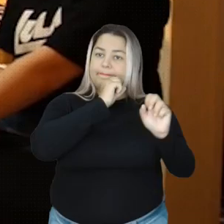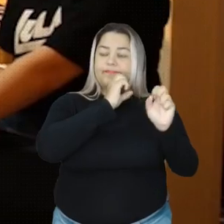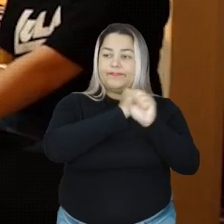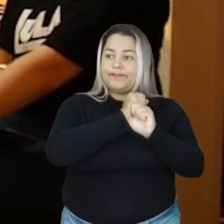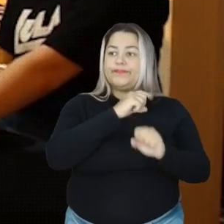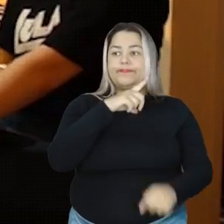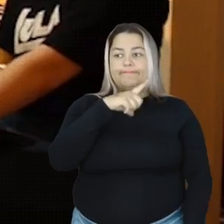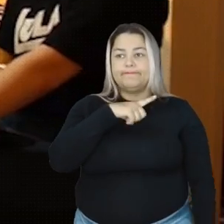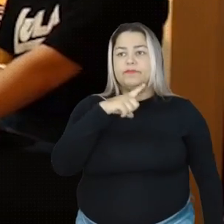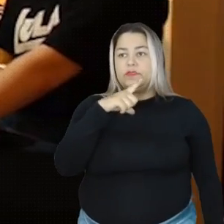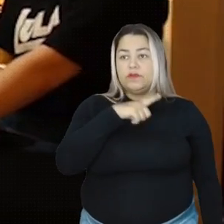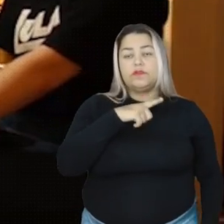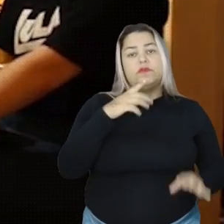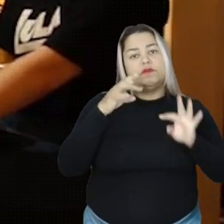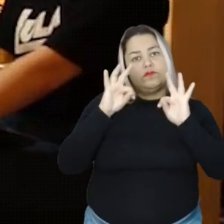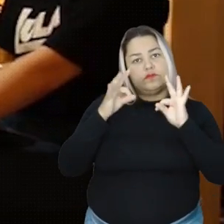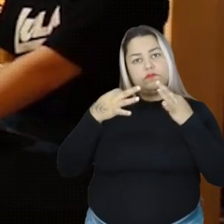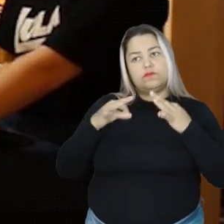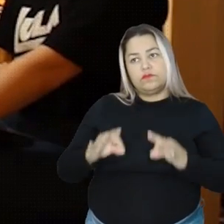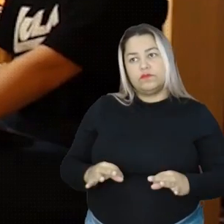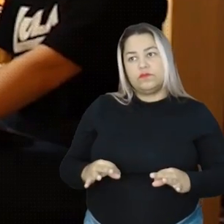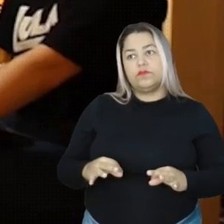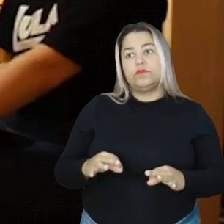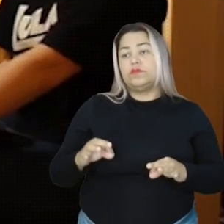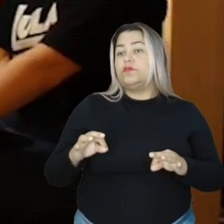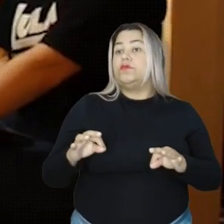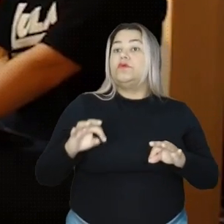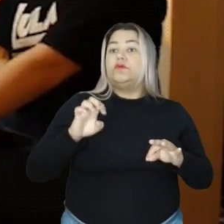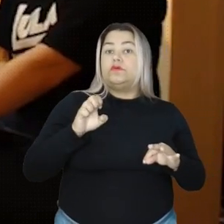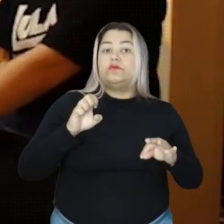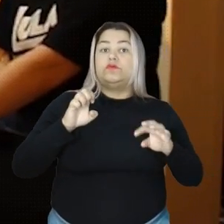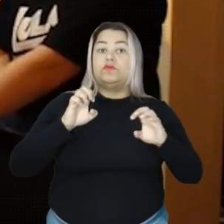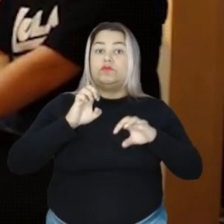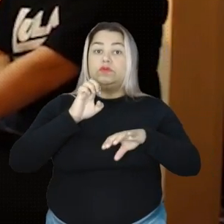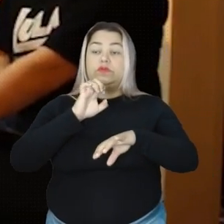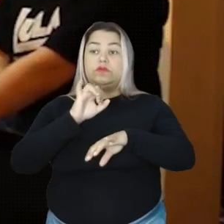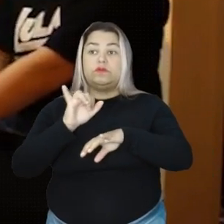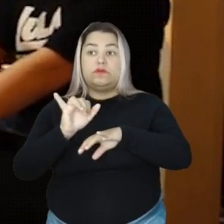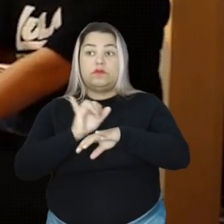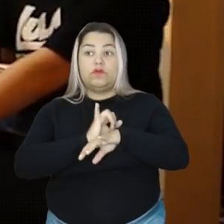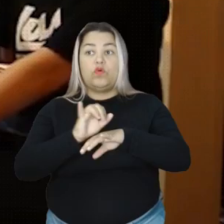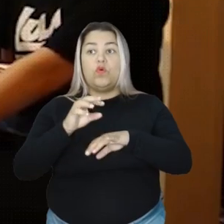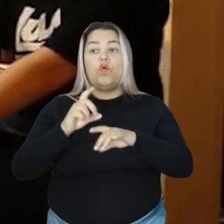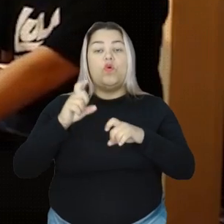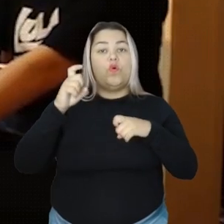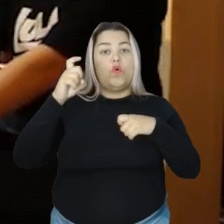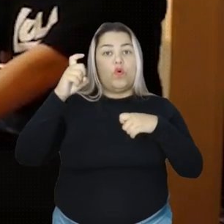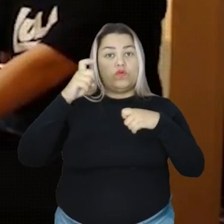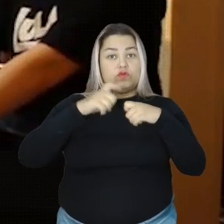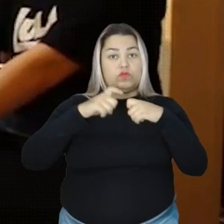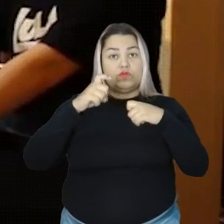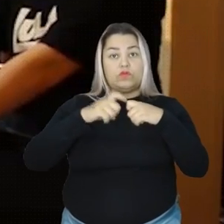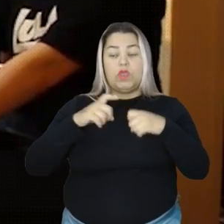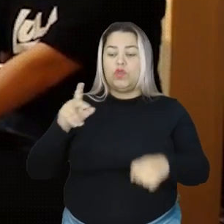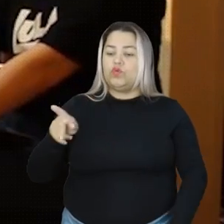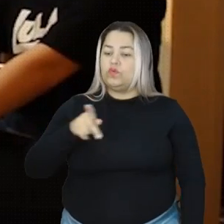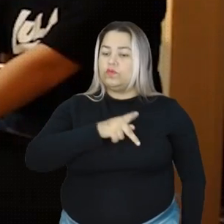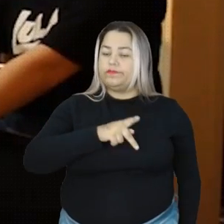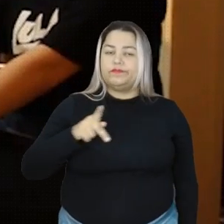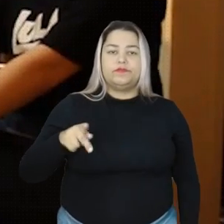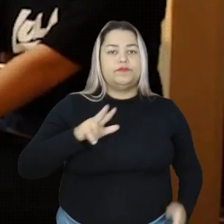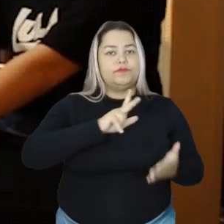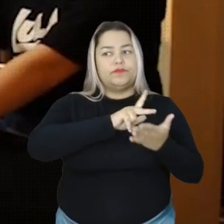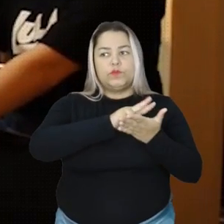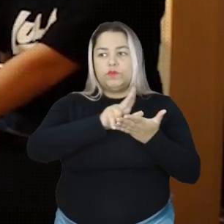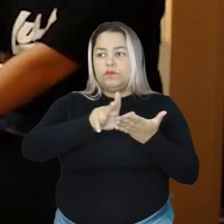ter sim a técnica, os técnicos, os estatísticos, os economistas, os médicos, os professores, enfim,